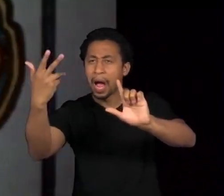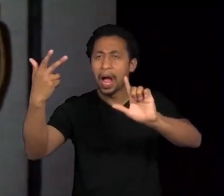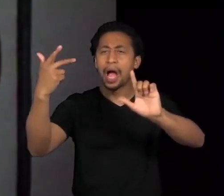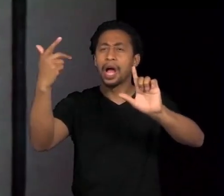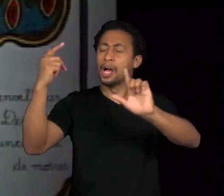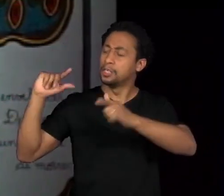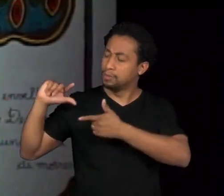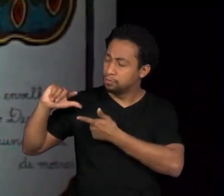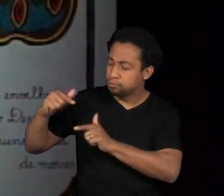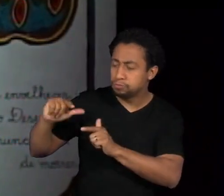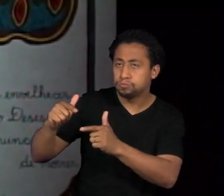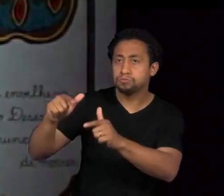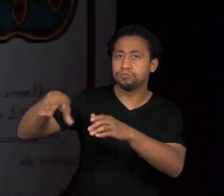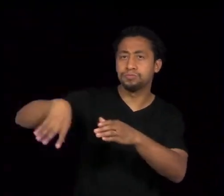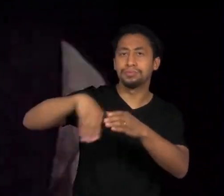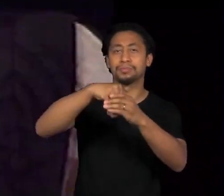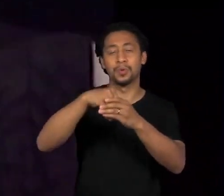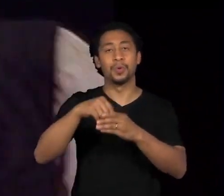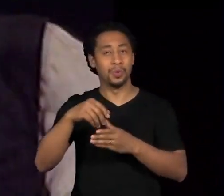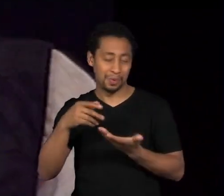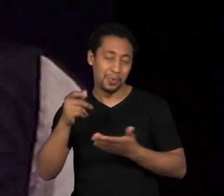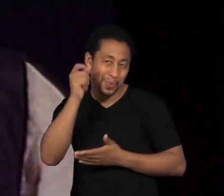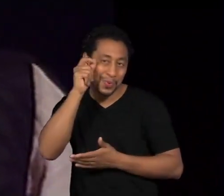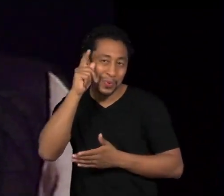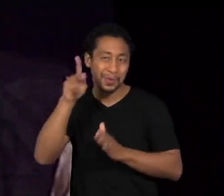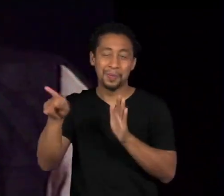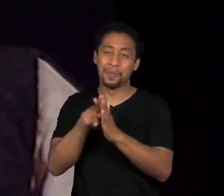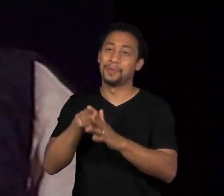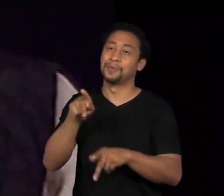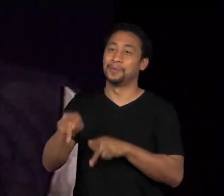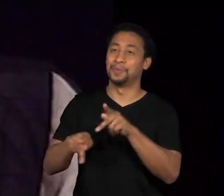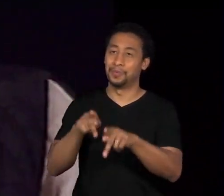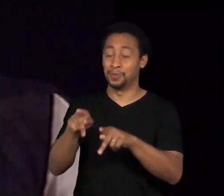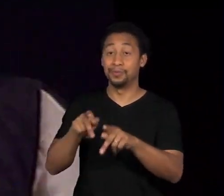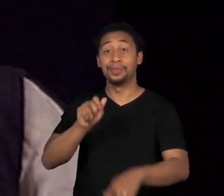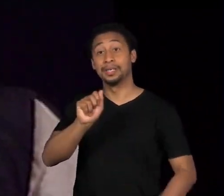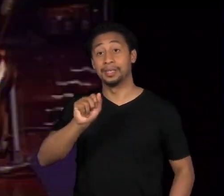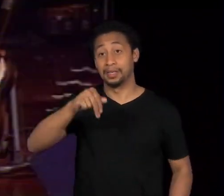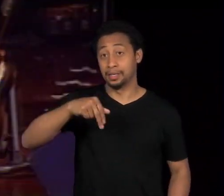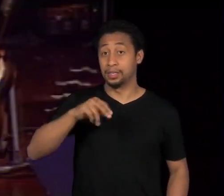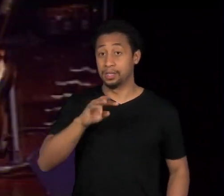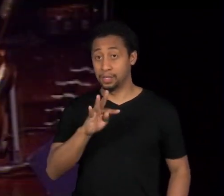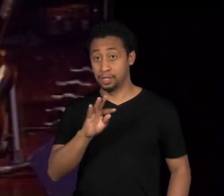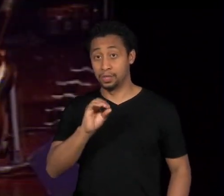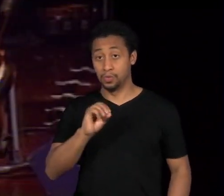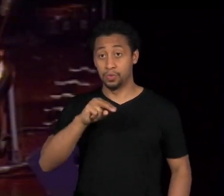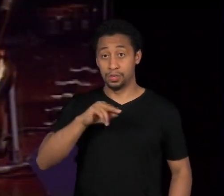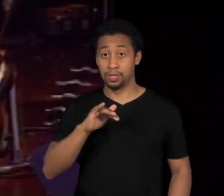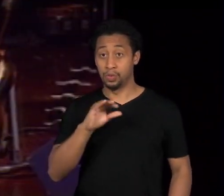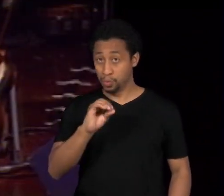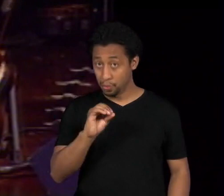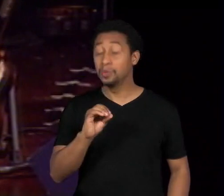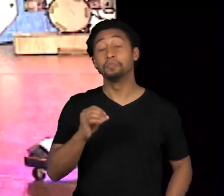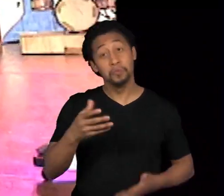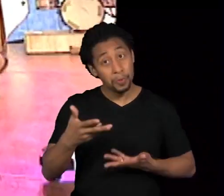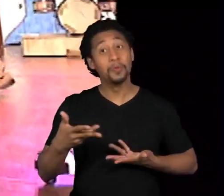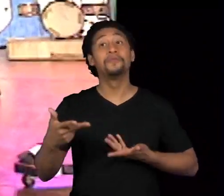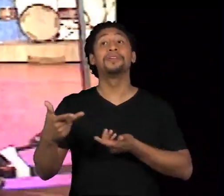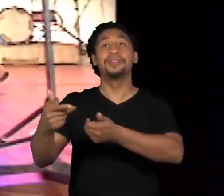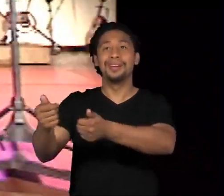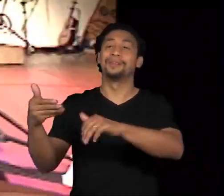cultura popular antnio Nóbrega foi um dos convocados para essa Nobre missão e